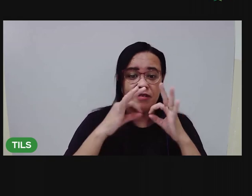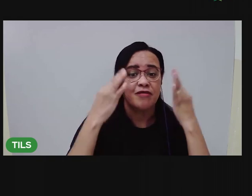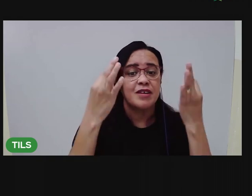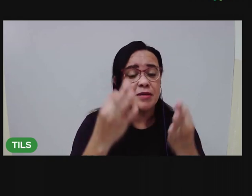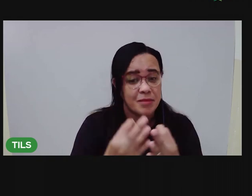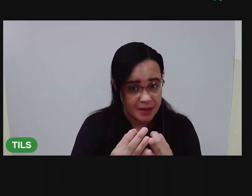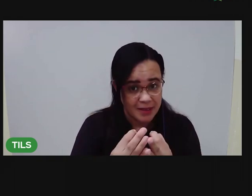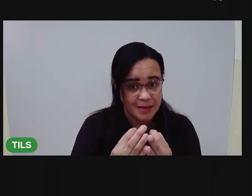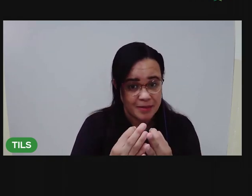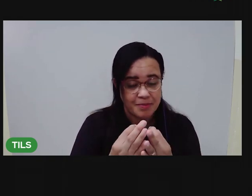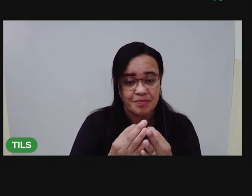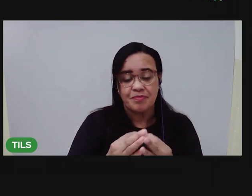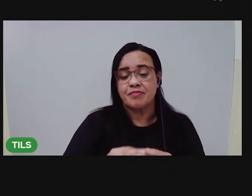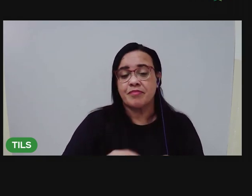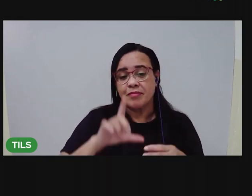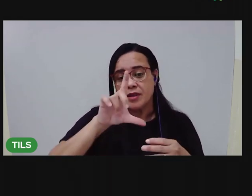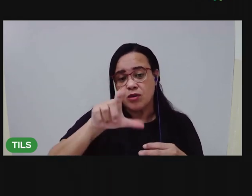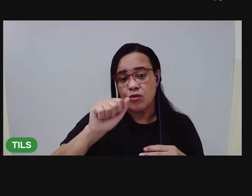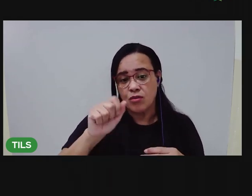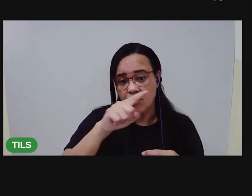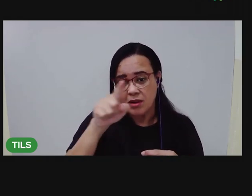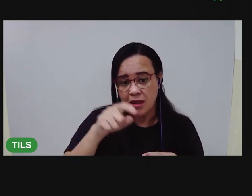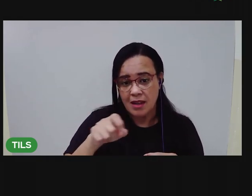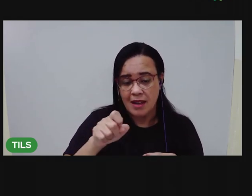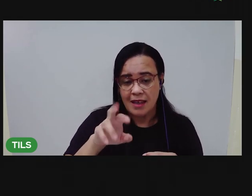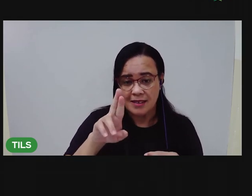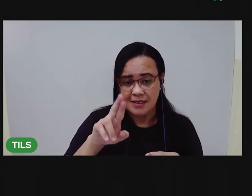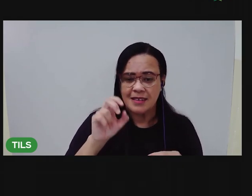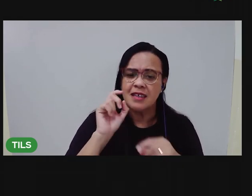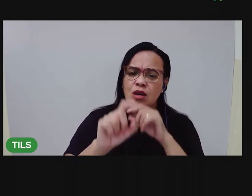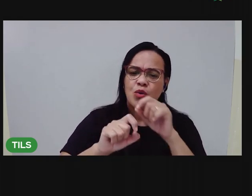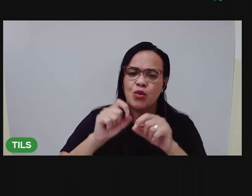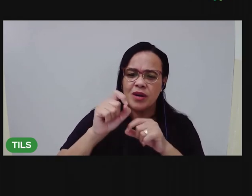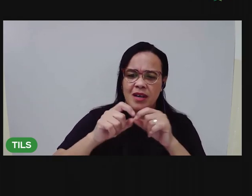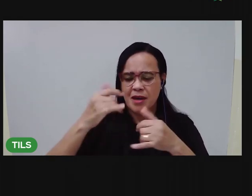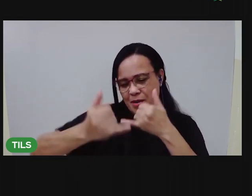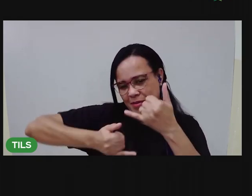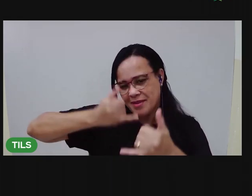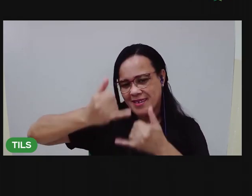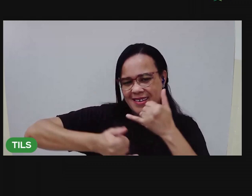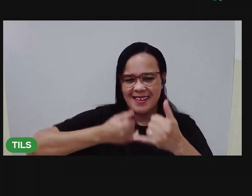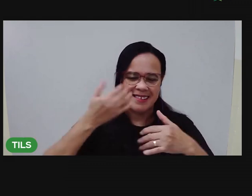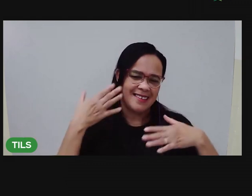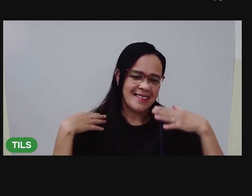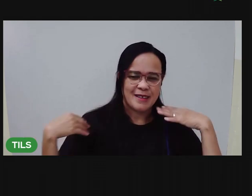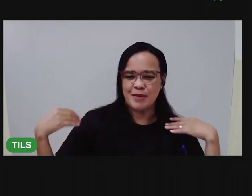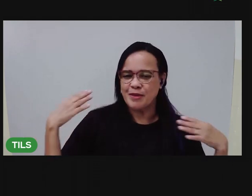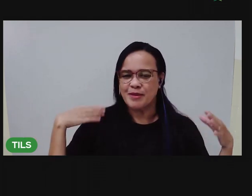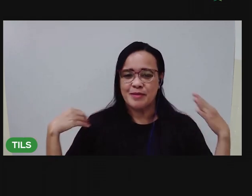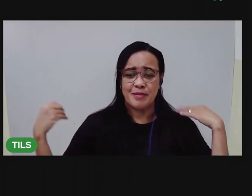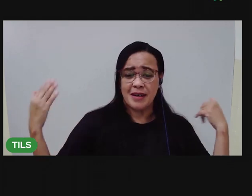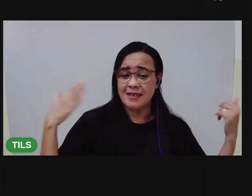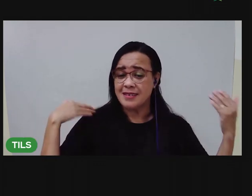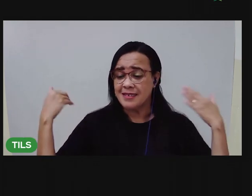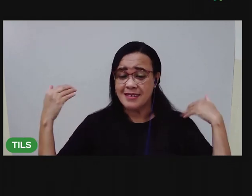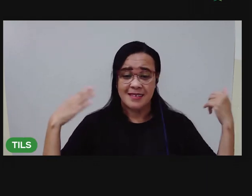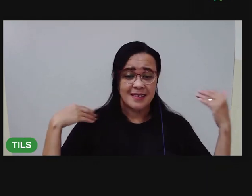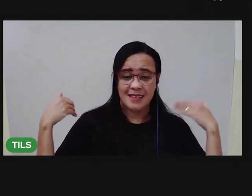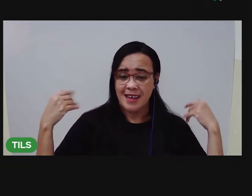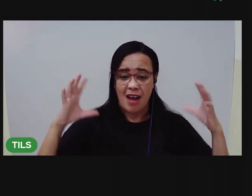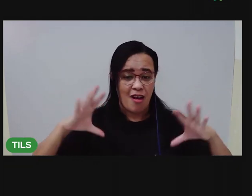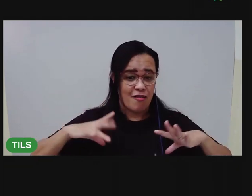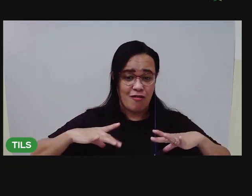prazerosa, recreativa, feita nos horários de descanso das pessoas, nos momentos de